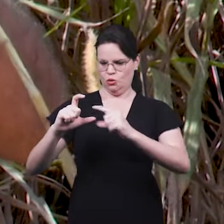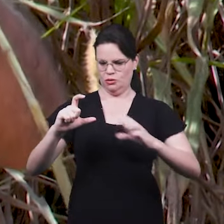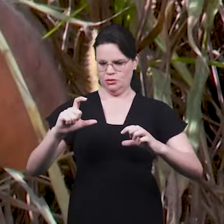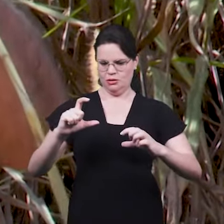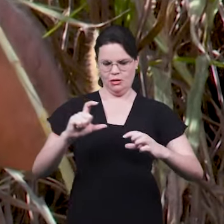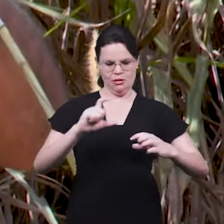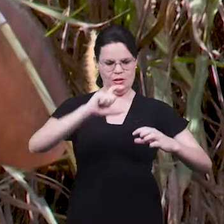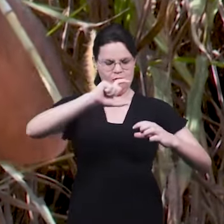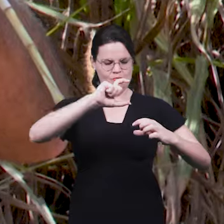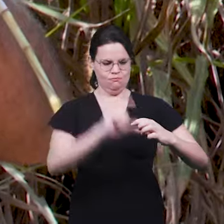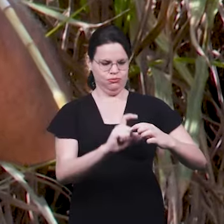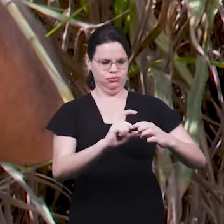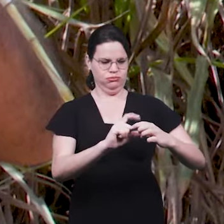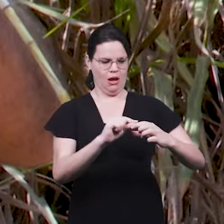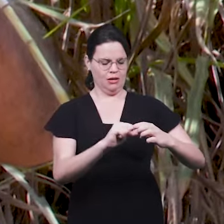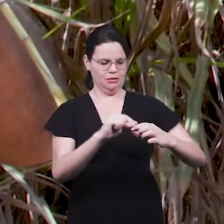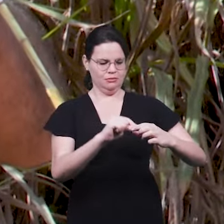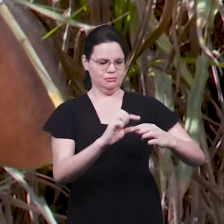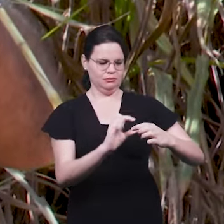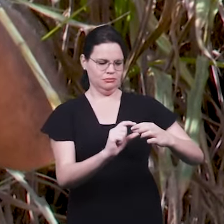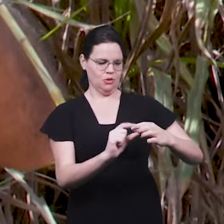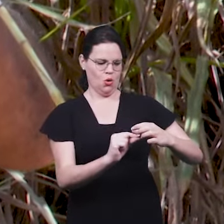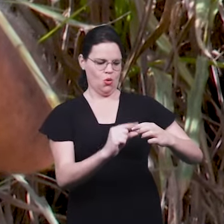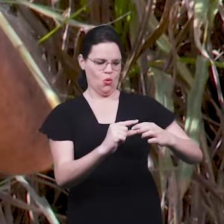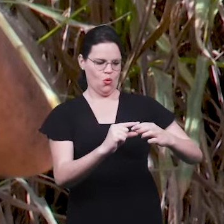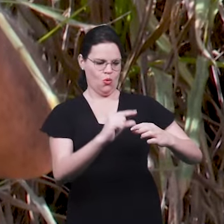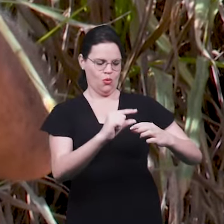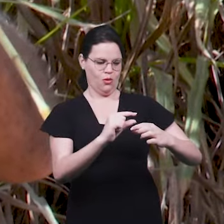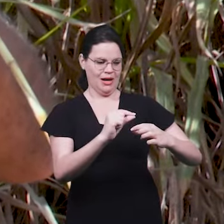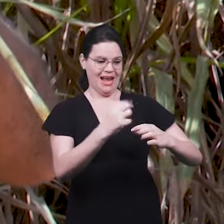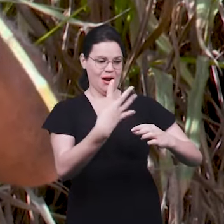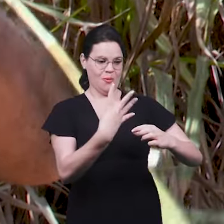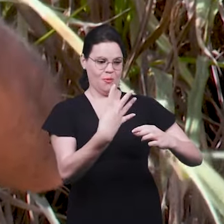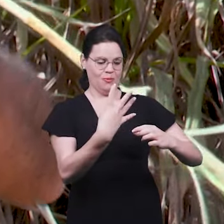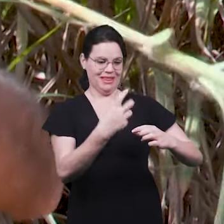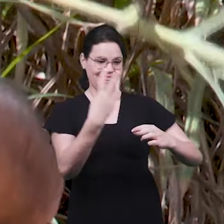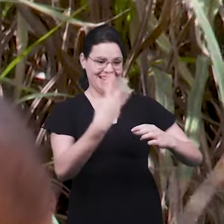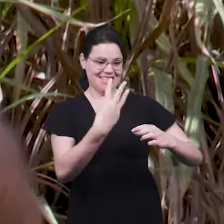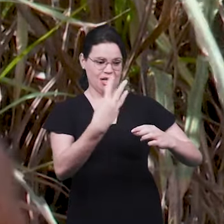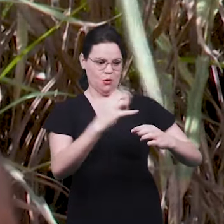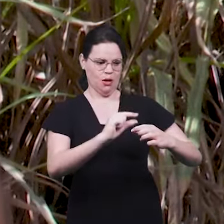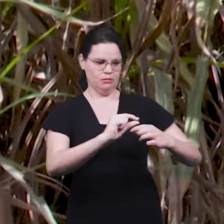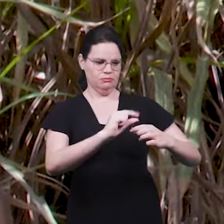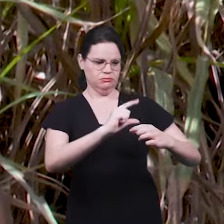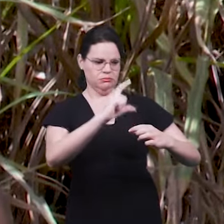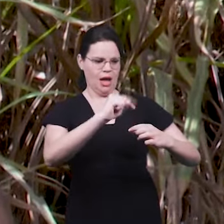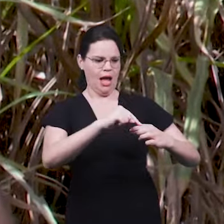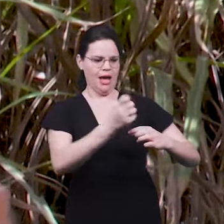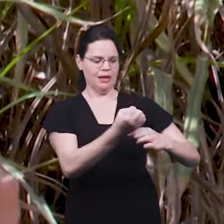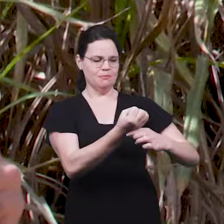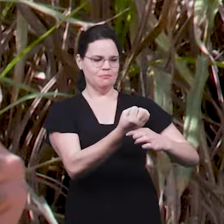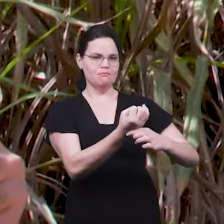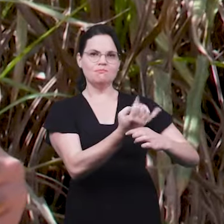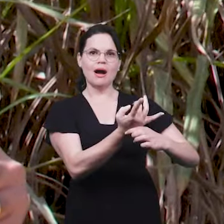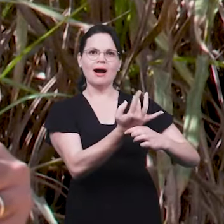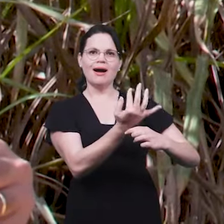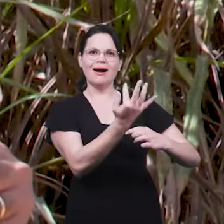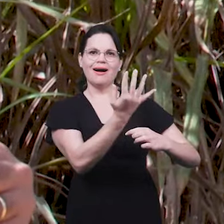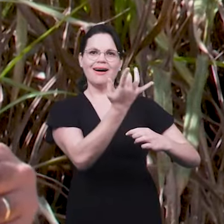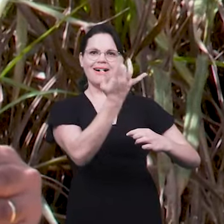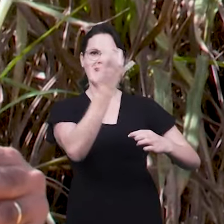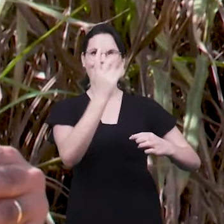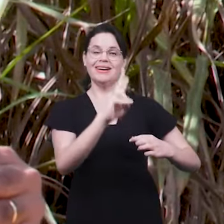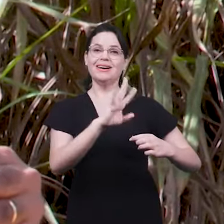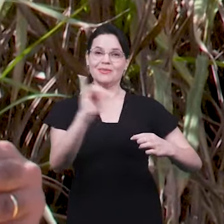substrato. Essa terceira e a quarta gema é a que vai brotar. Esse processo de plantar nos